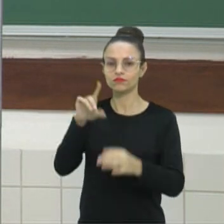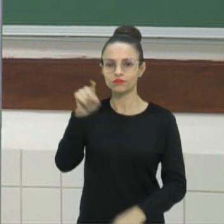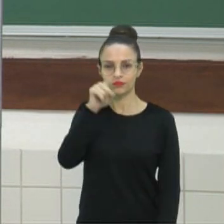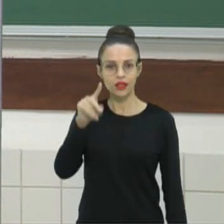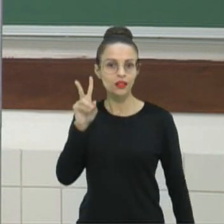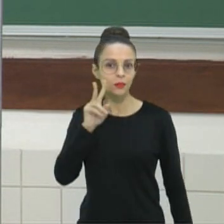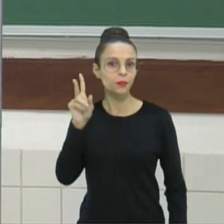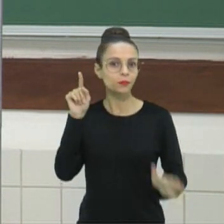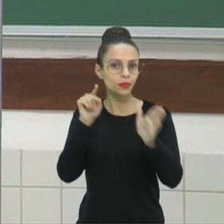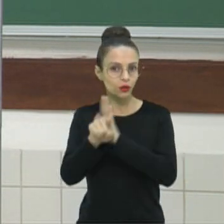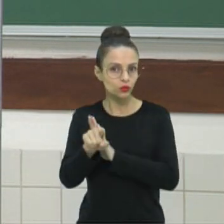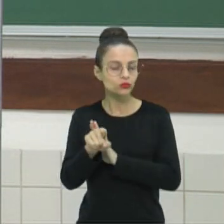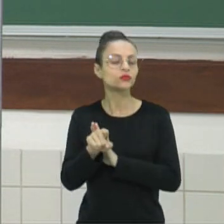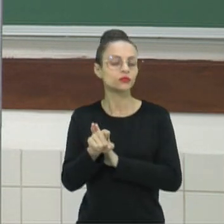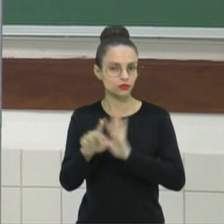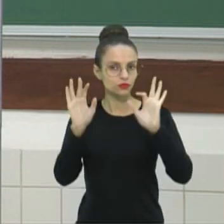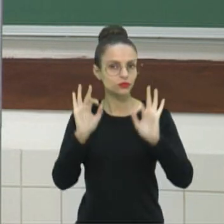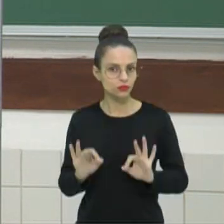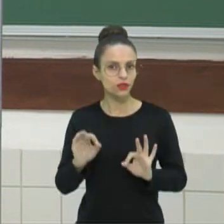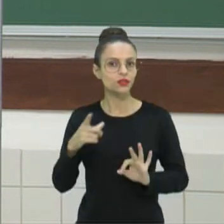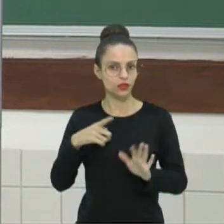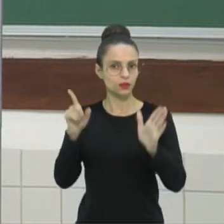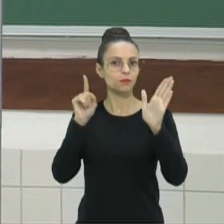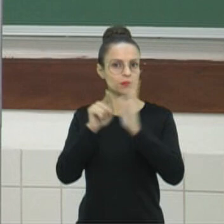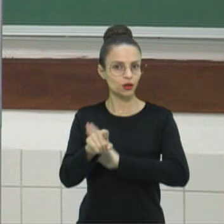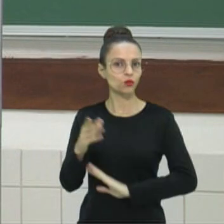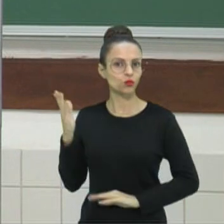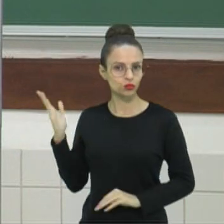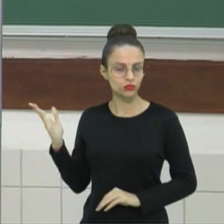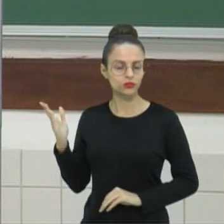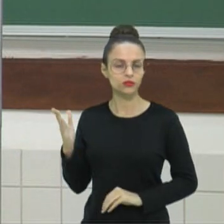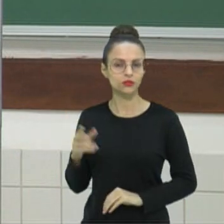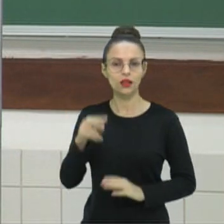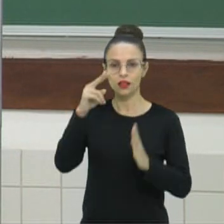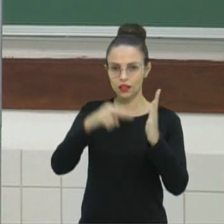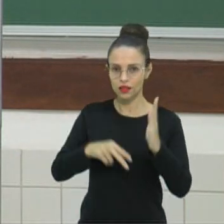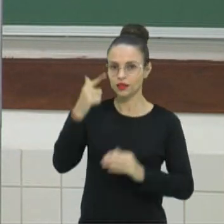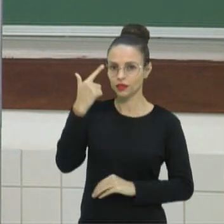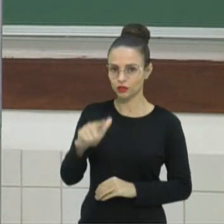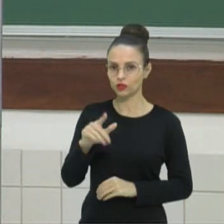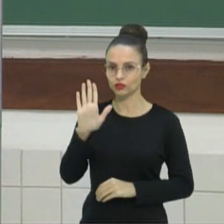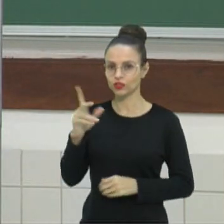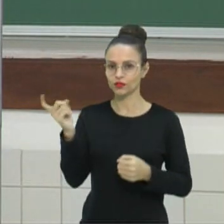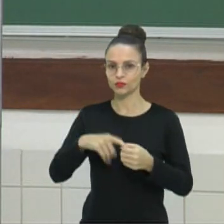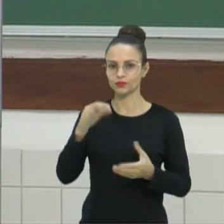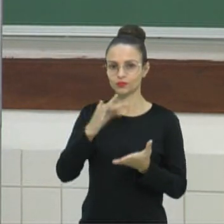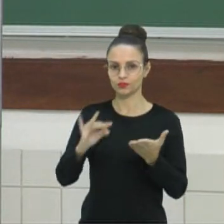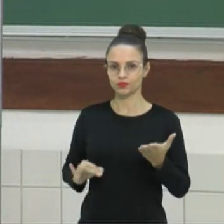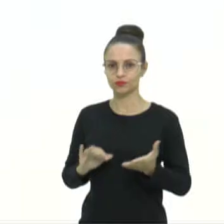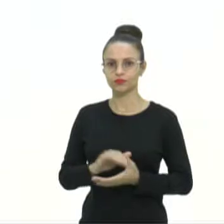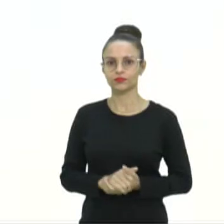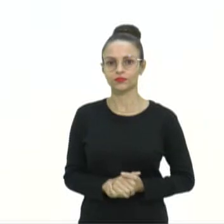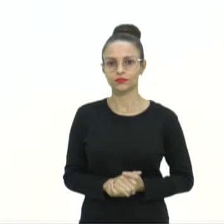da pergunta, certo? Existe uma pergunta a ser falada aqui. Leia a pergunta, daqui a pouco a gente responde essa questão.